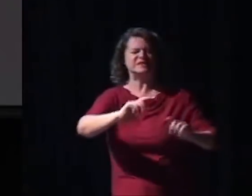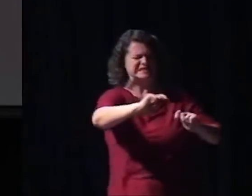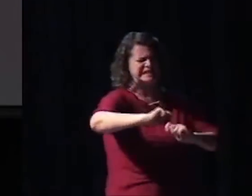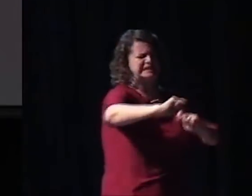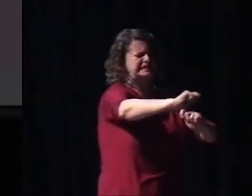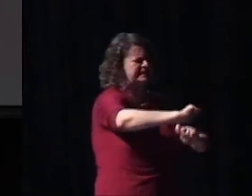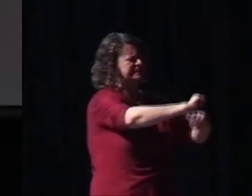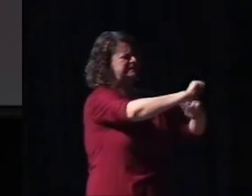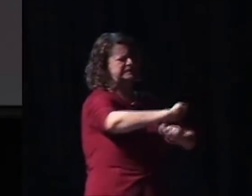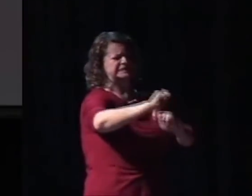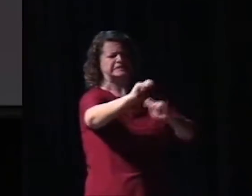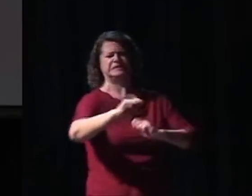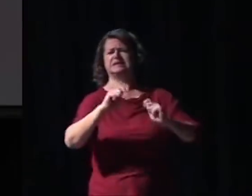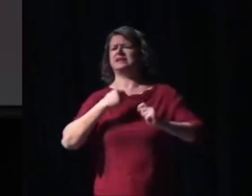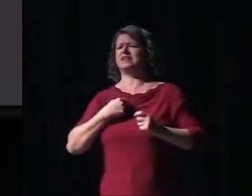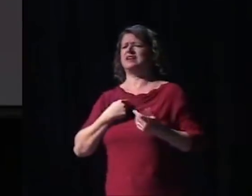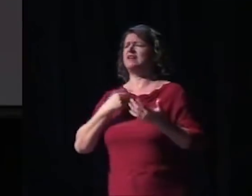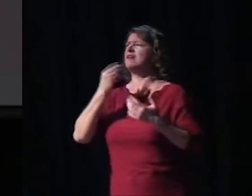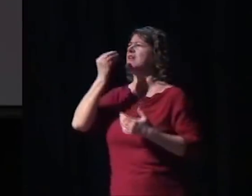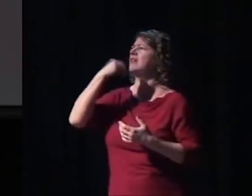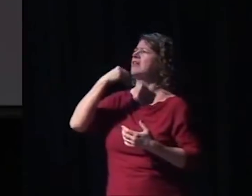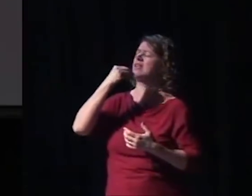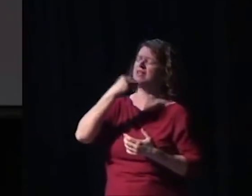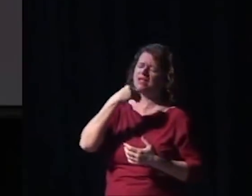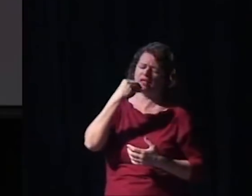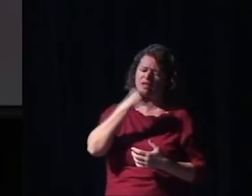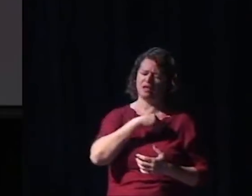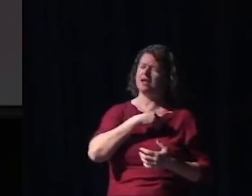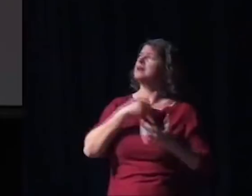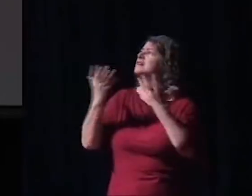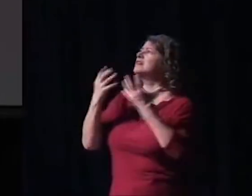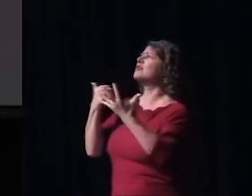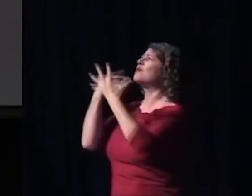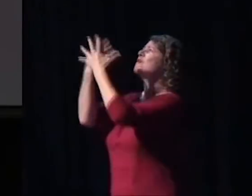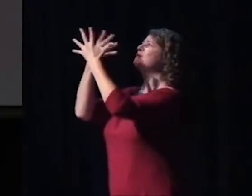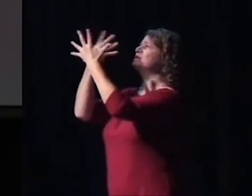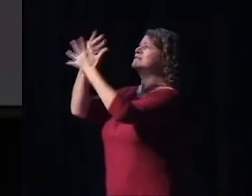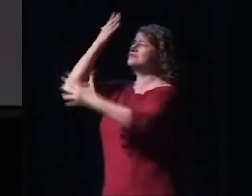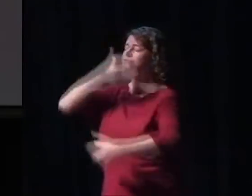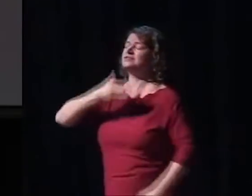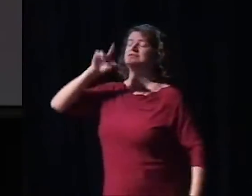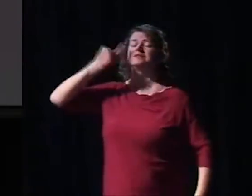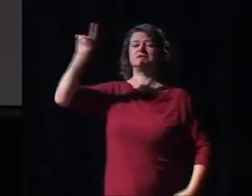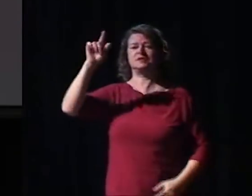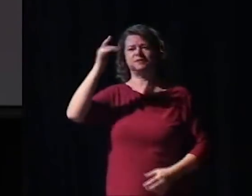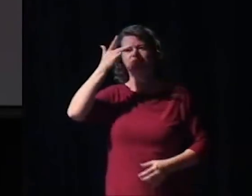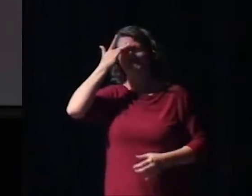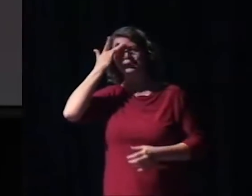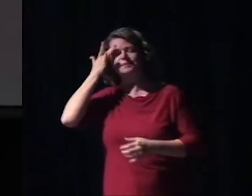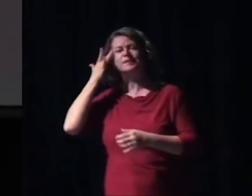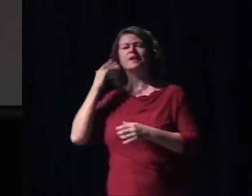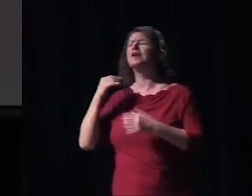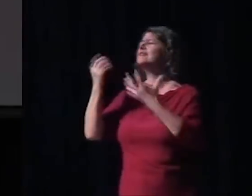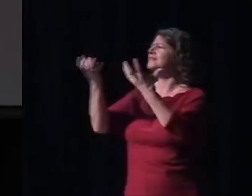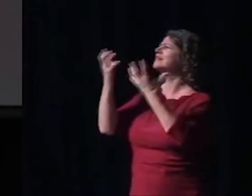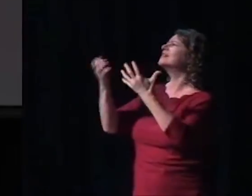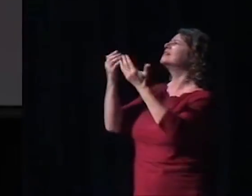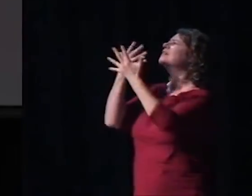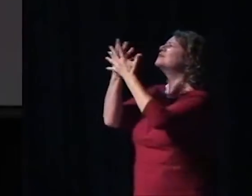das tentações, e queremos confessar isso diante do Senhor, mas também queremos